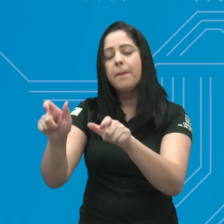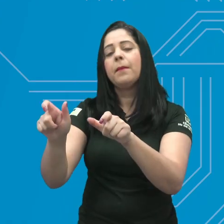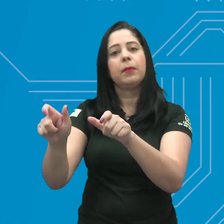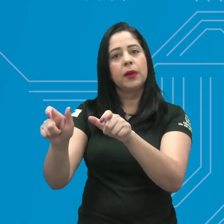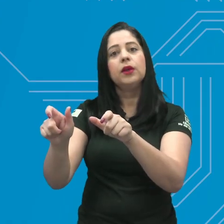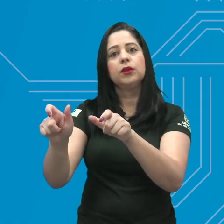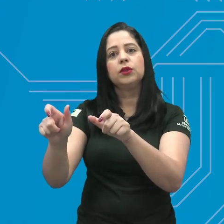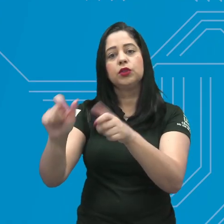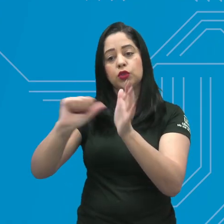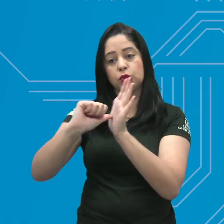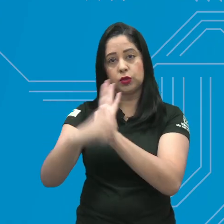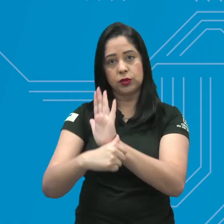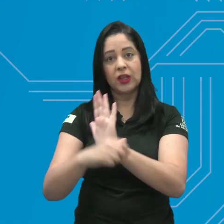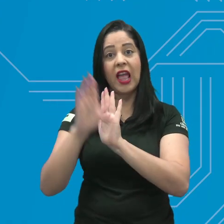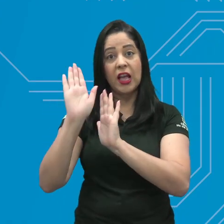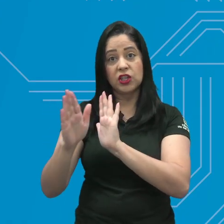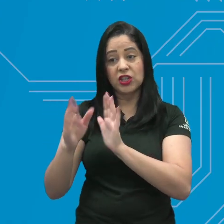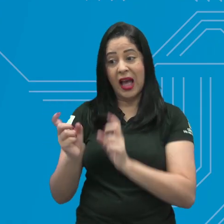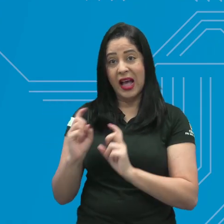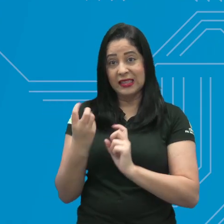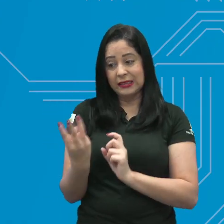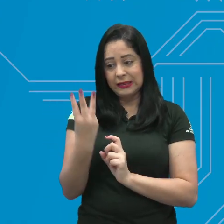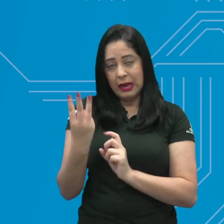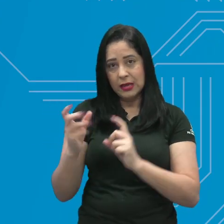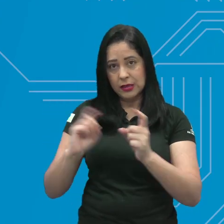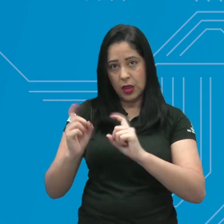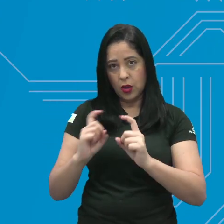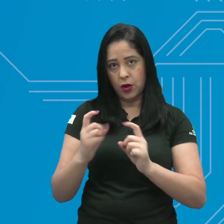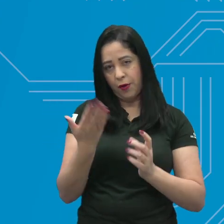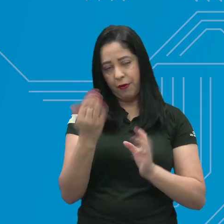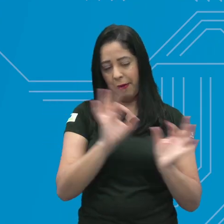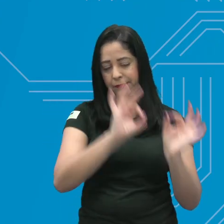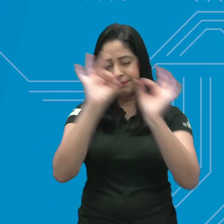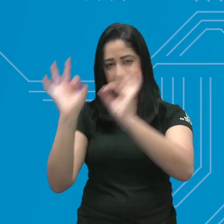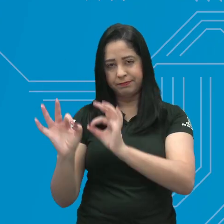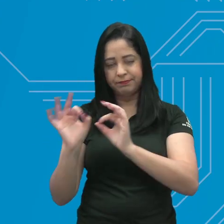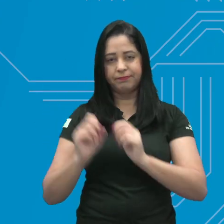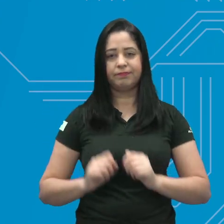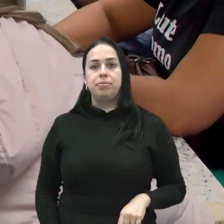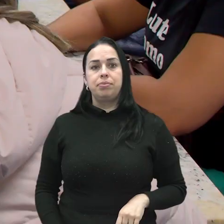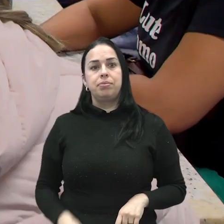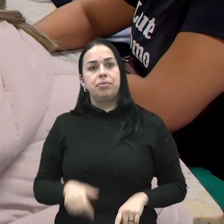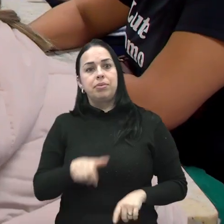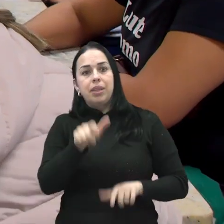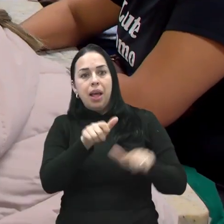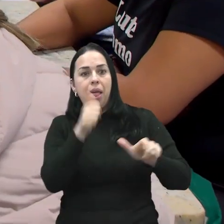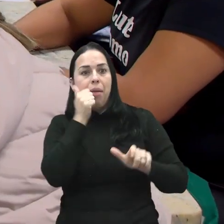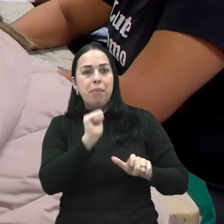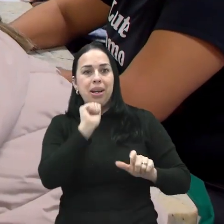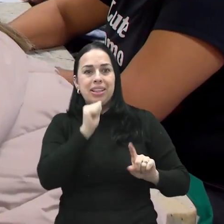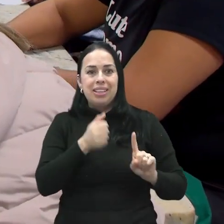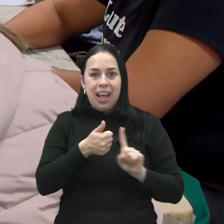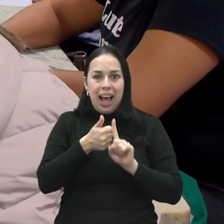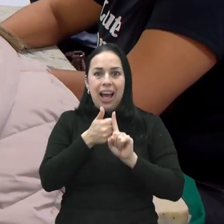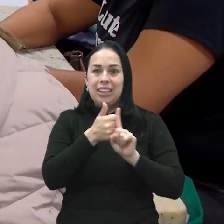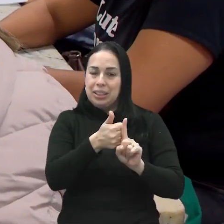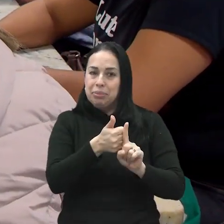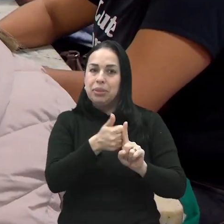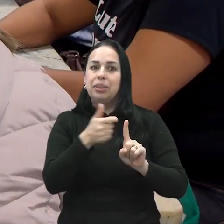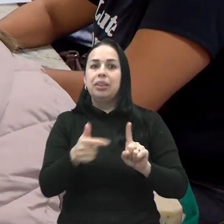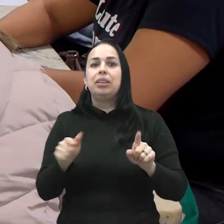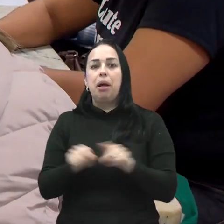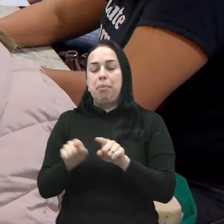Down realizaram a terceira reunião do ano nesta semana. Vamos ver como foi? Mães atípicas e vereadores